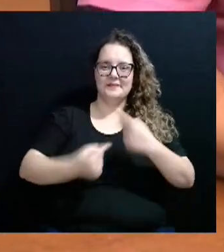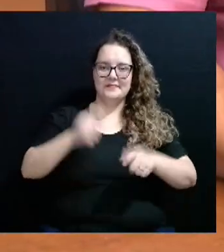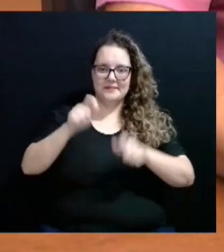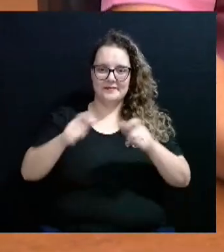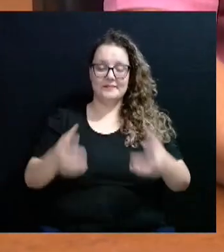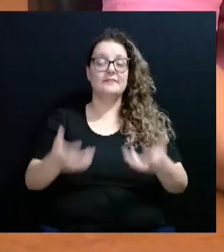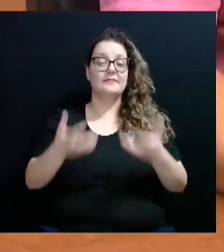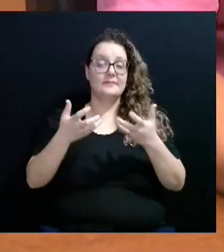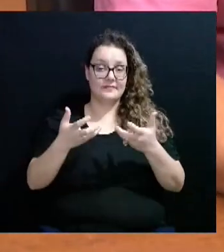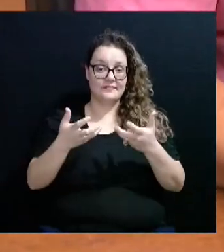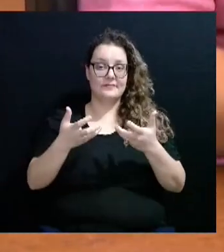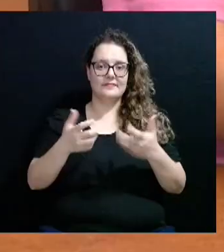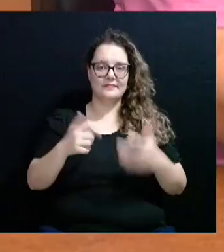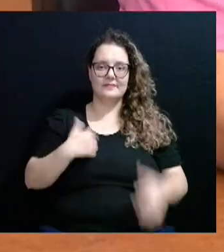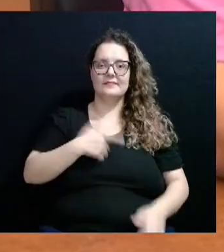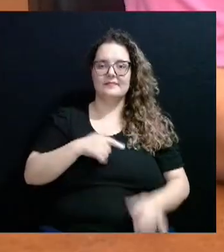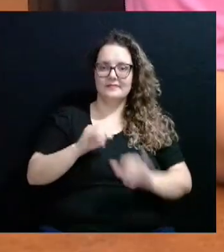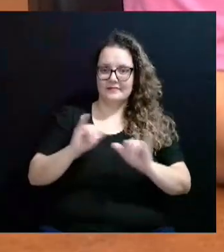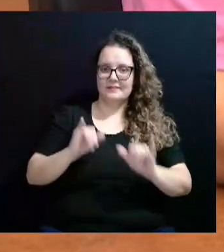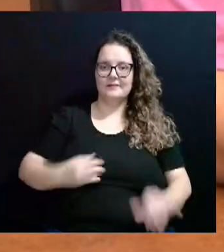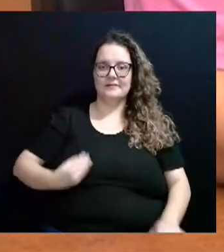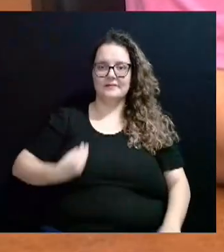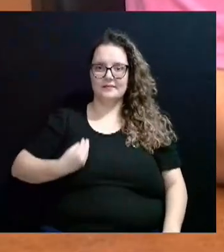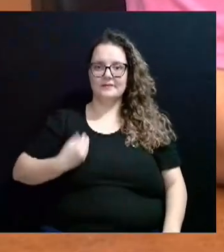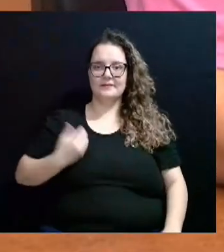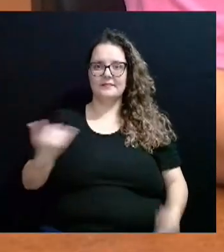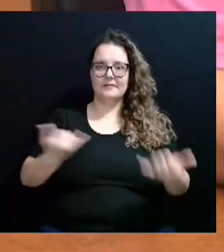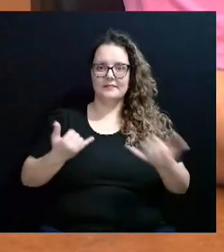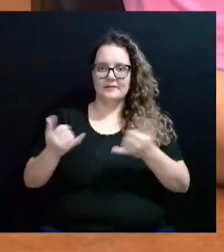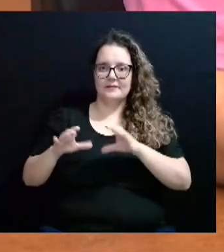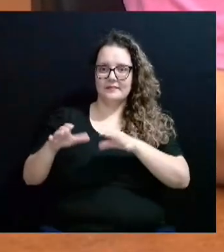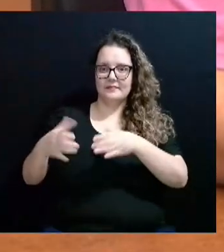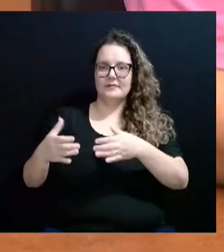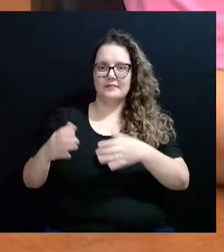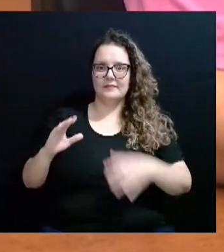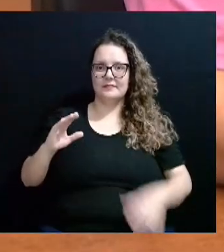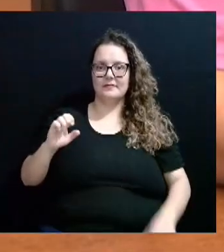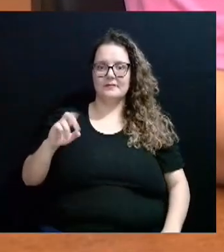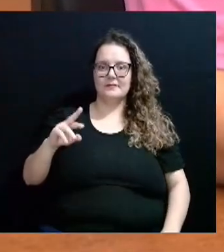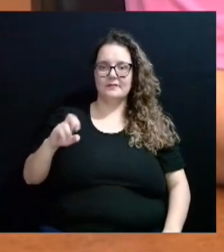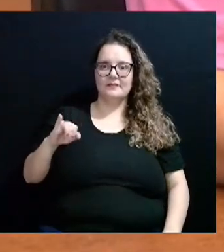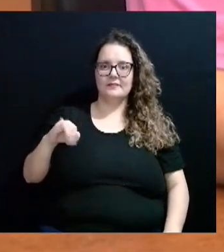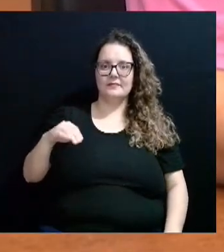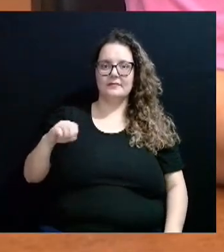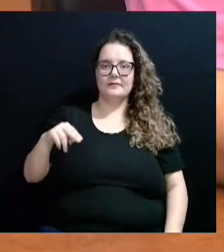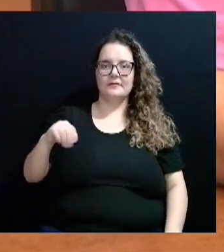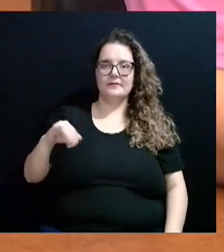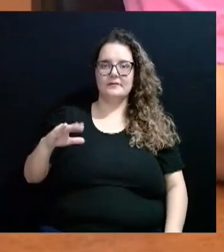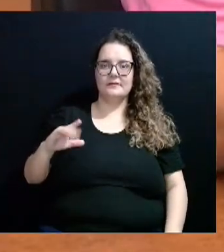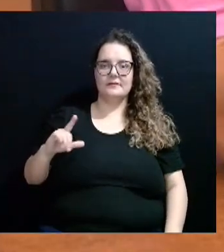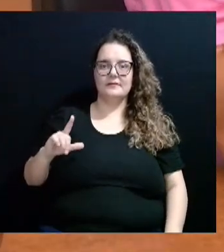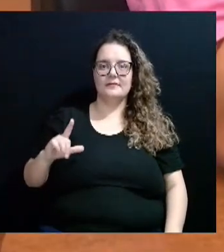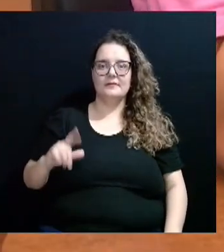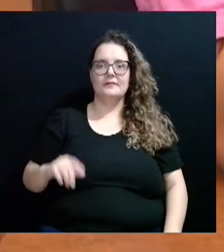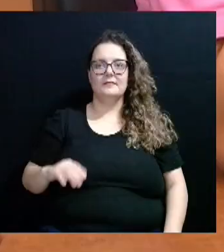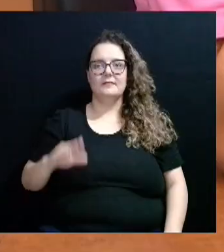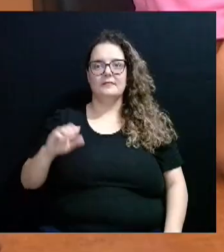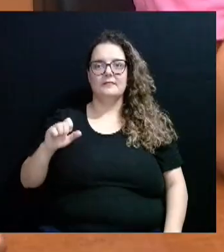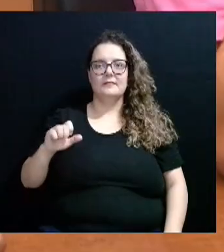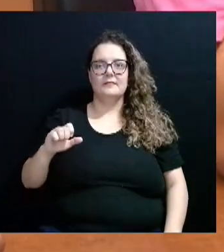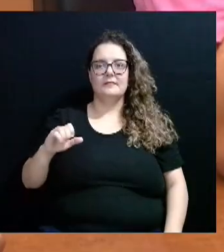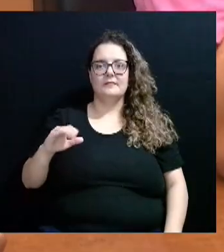gente anuncie a presença, é só procurar o pessoal aqui do cerimonial, a Cecília, que deve estar por aqui, ou o Leandro ali também,